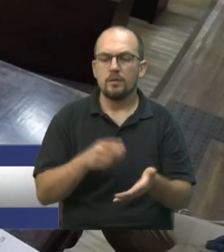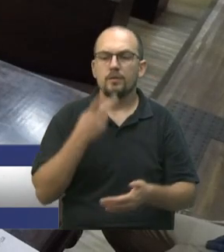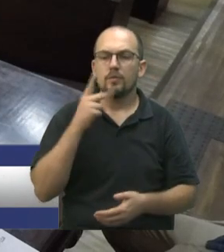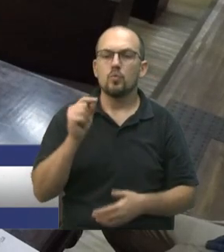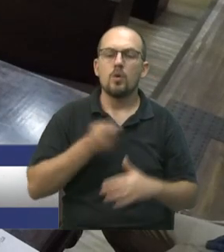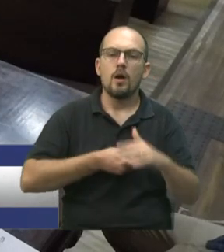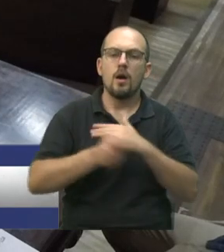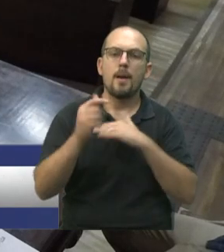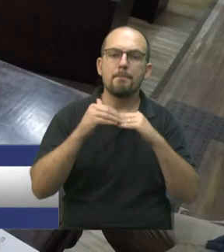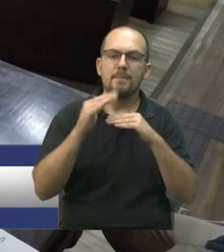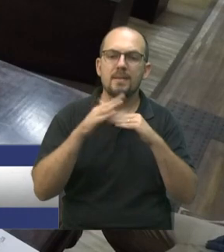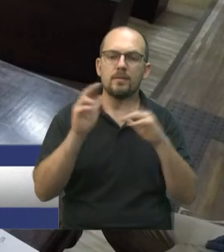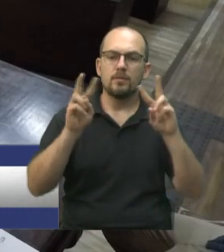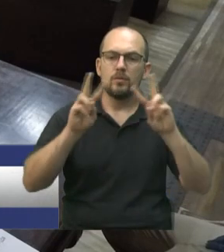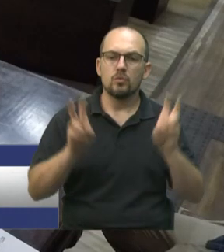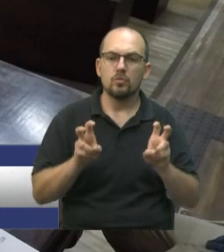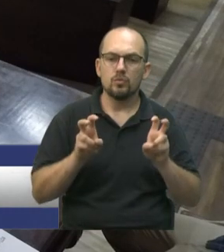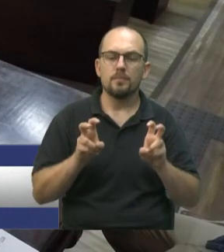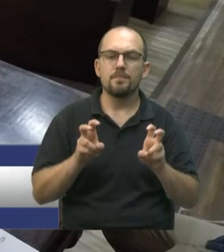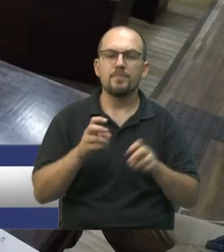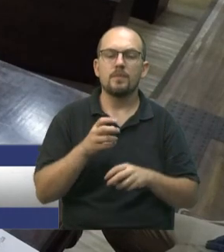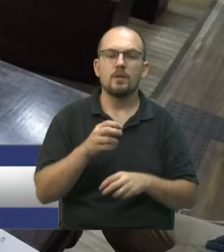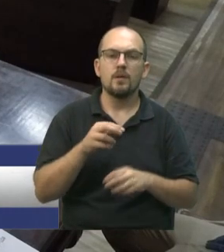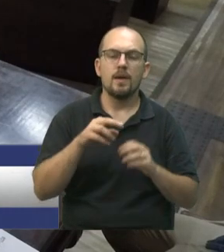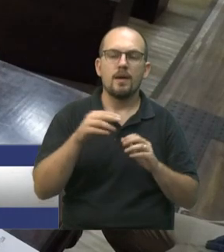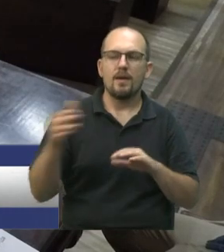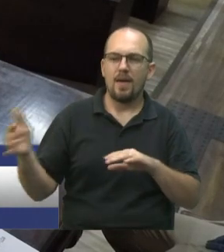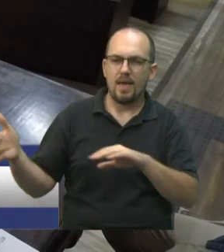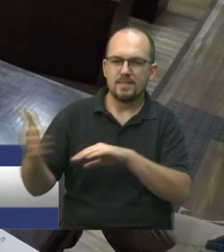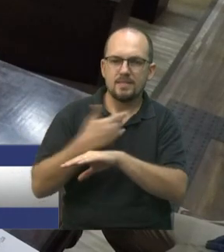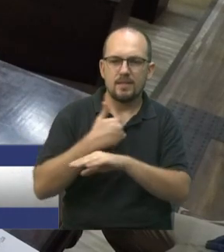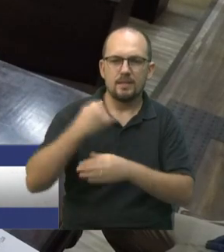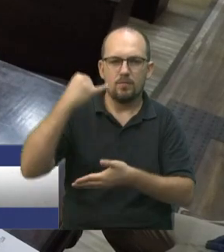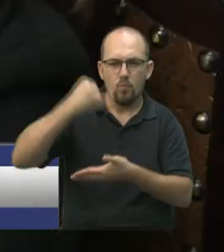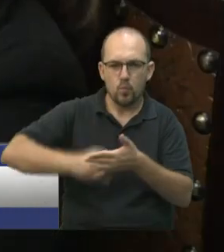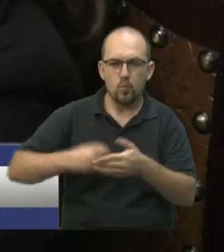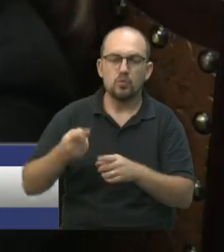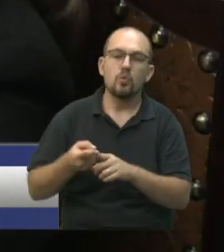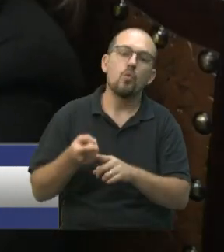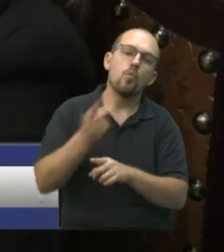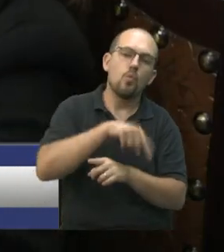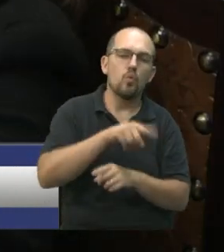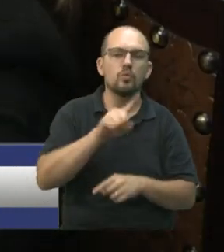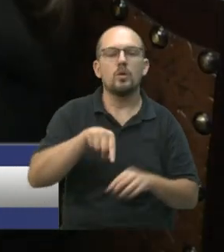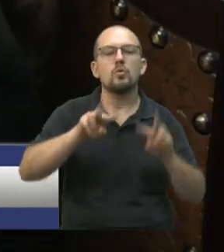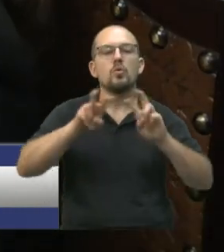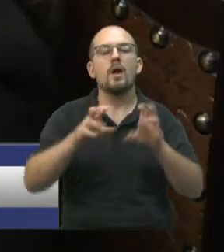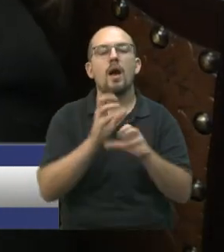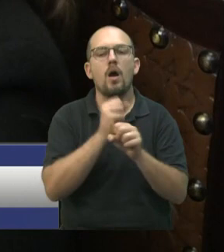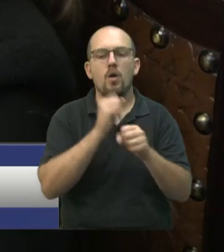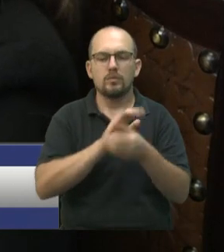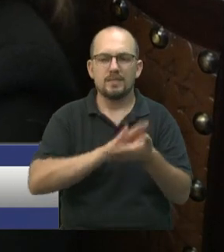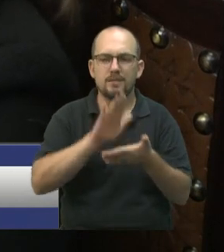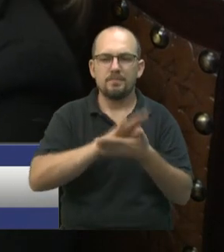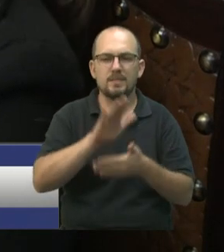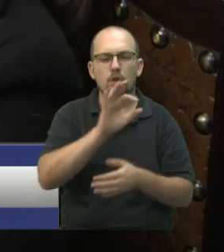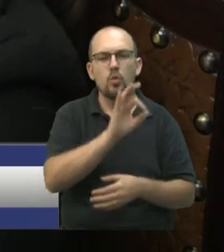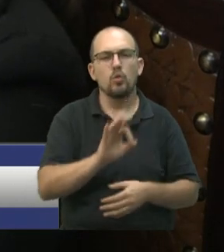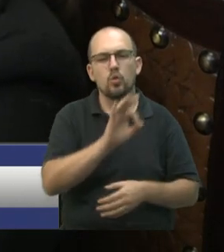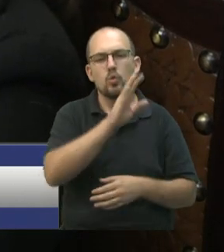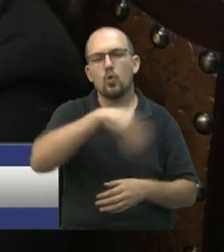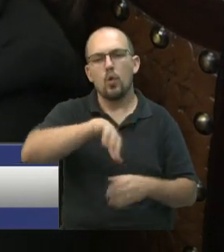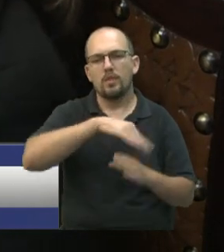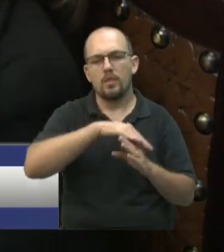aplicação mínima é sobre as receitas de impostos e lá é sobre o cálculo da despesa sobre o total do